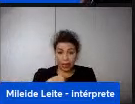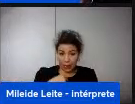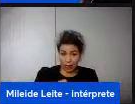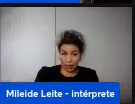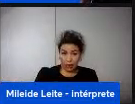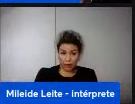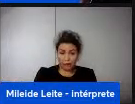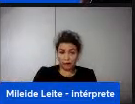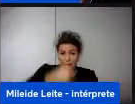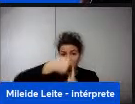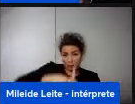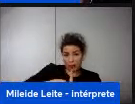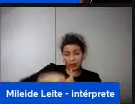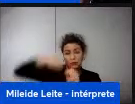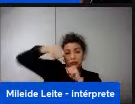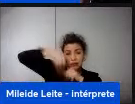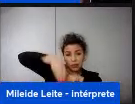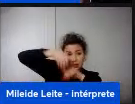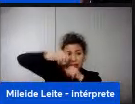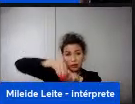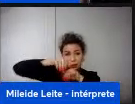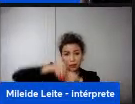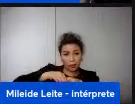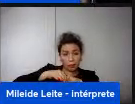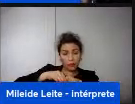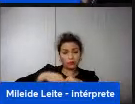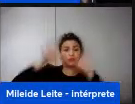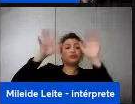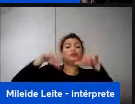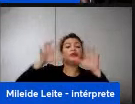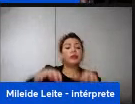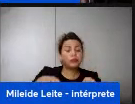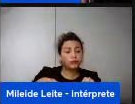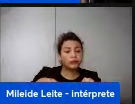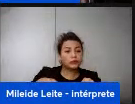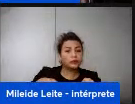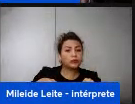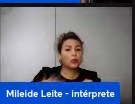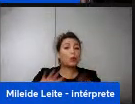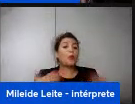de setembro, dado que está chovendo.